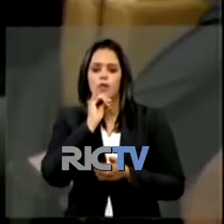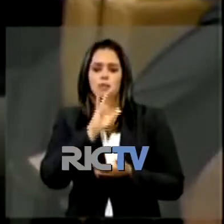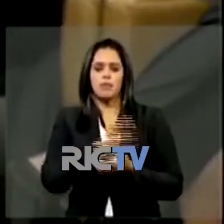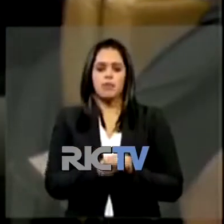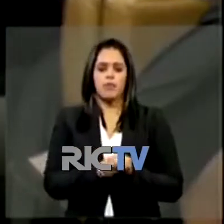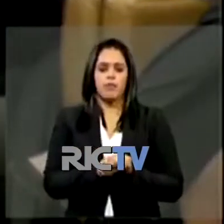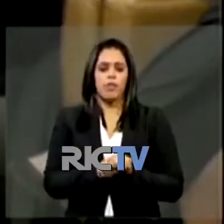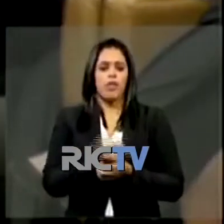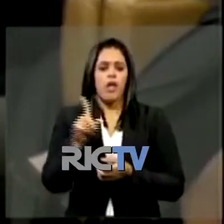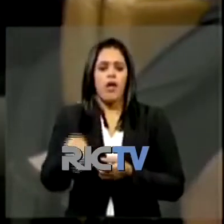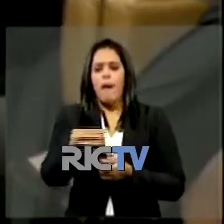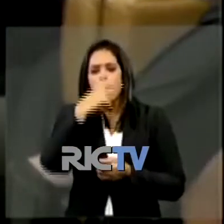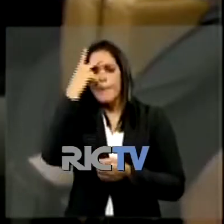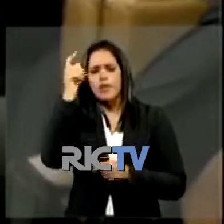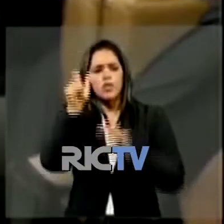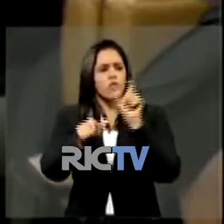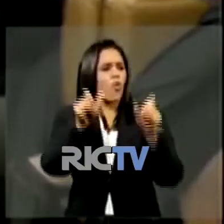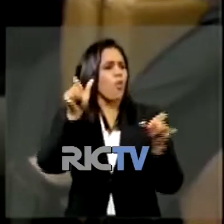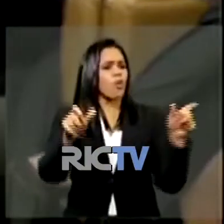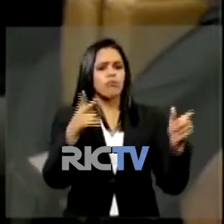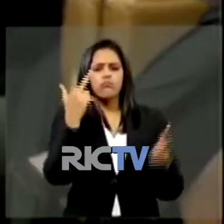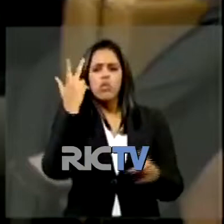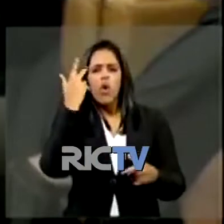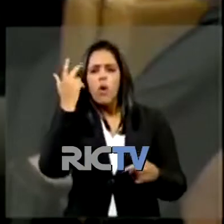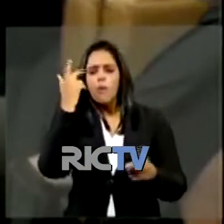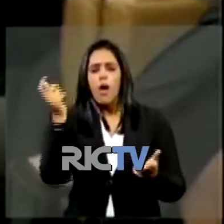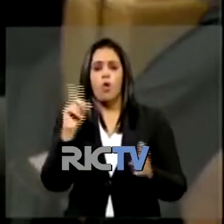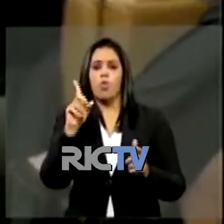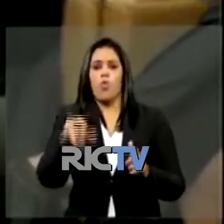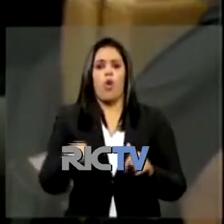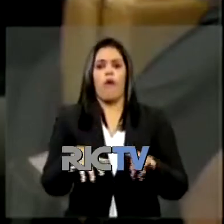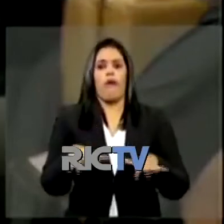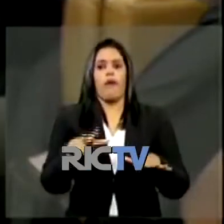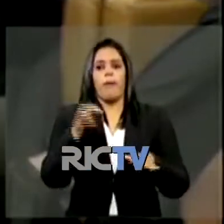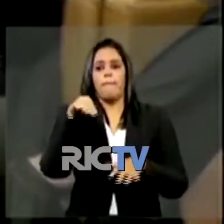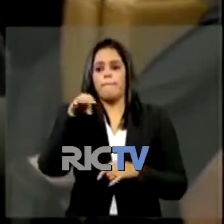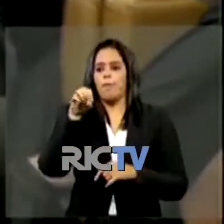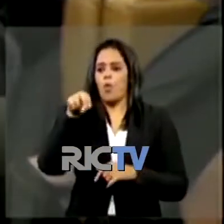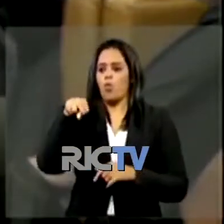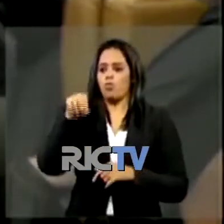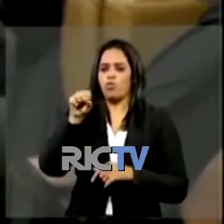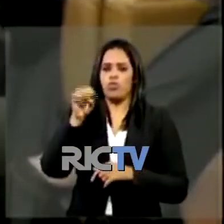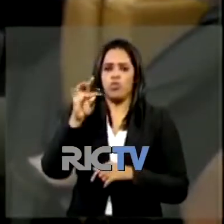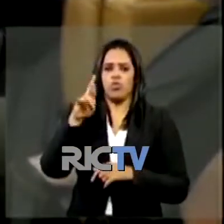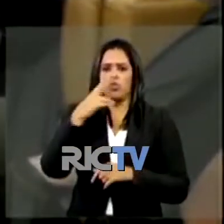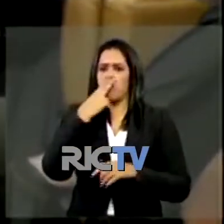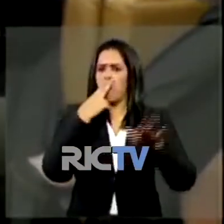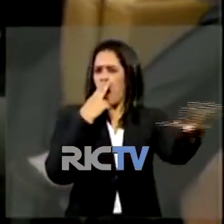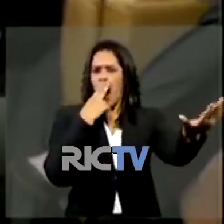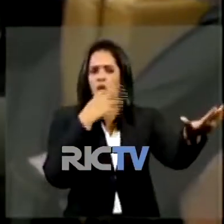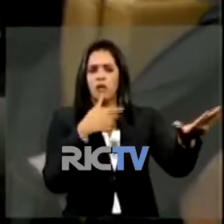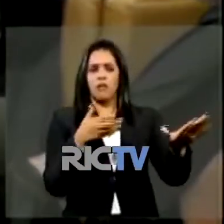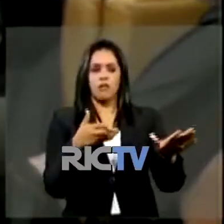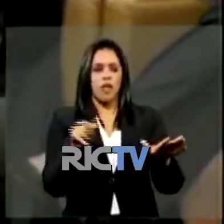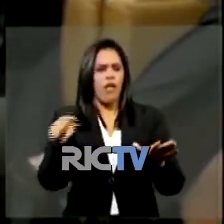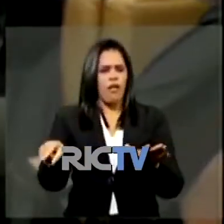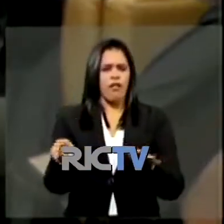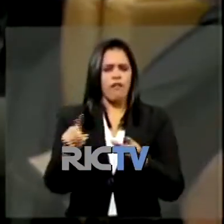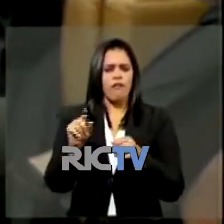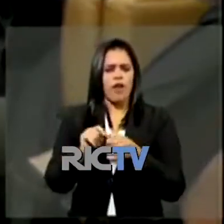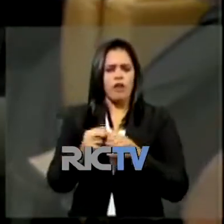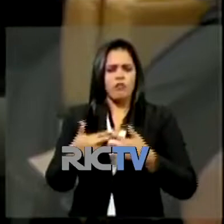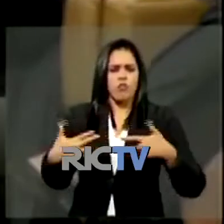associação brasileira de gays lésbicas e transgêneros nas duas ações o pedido é para que o mofo bia ea